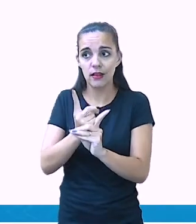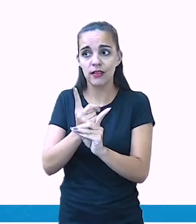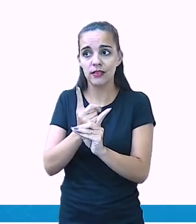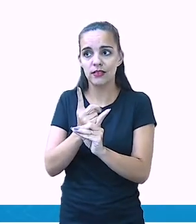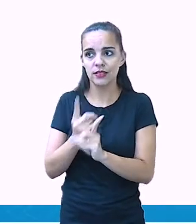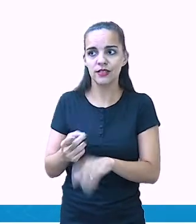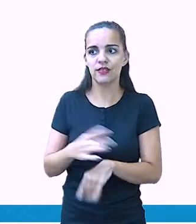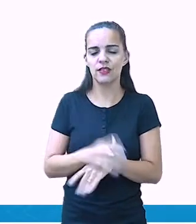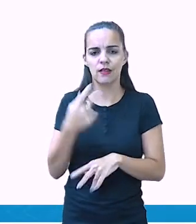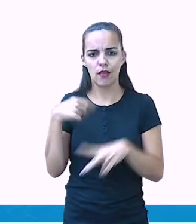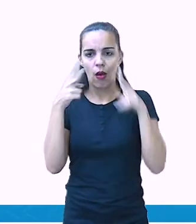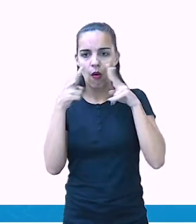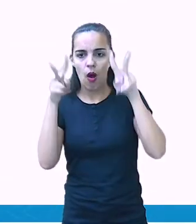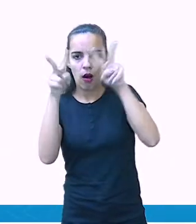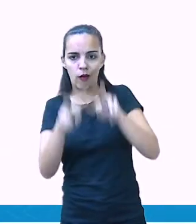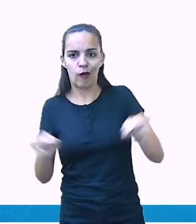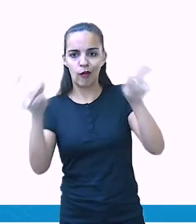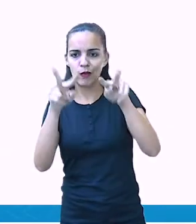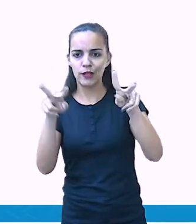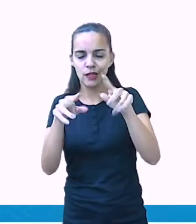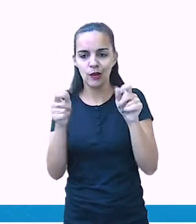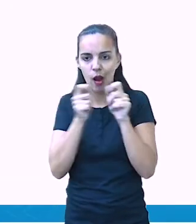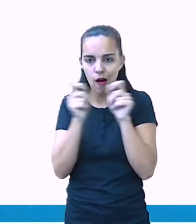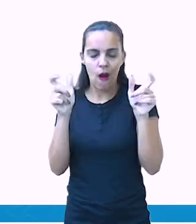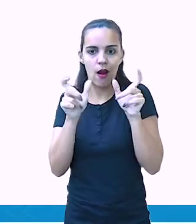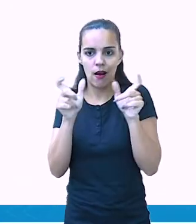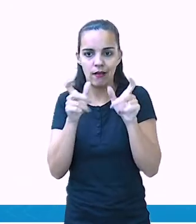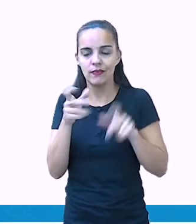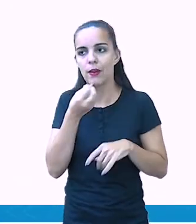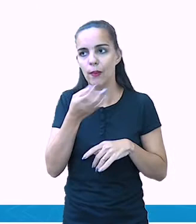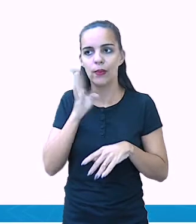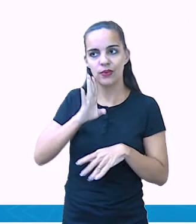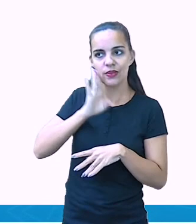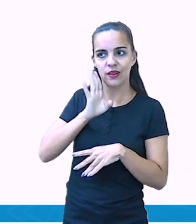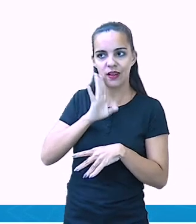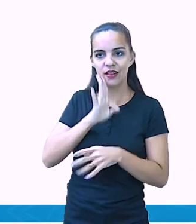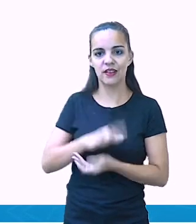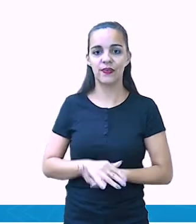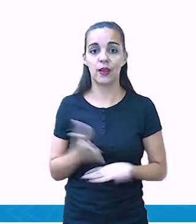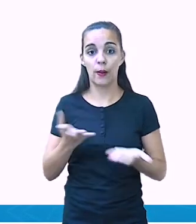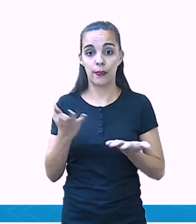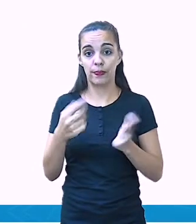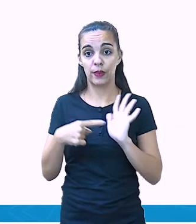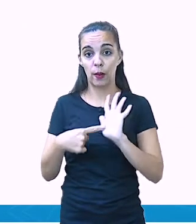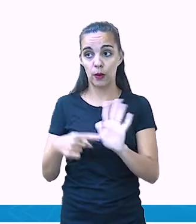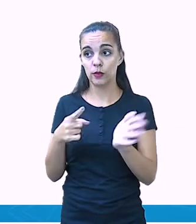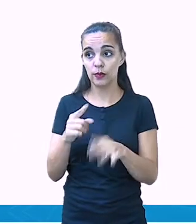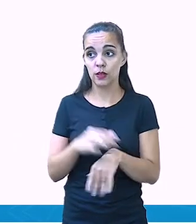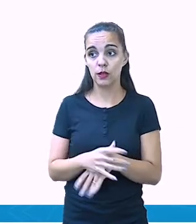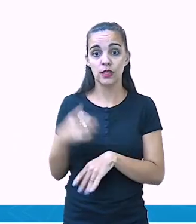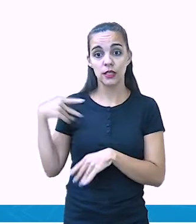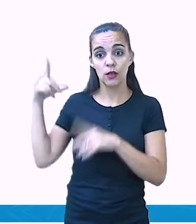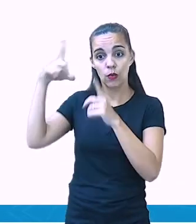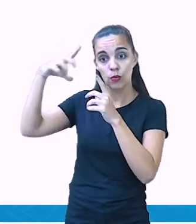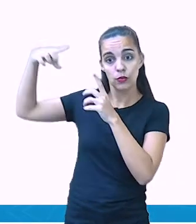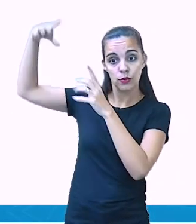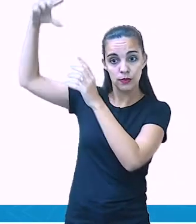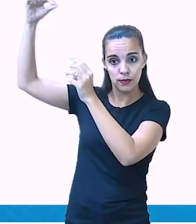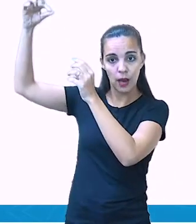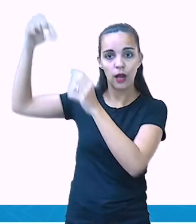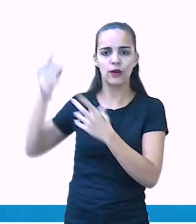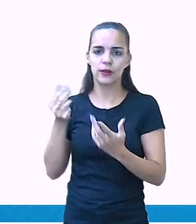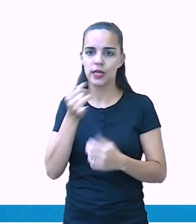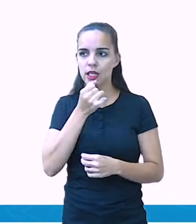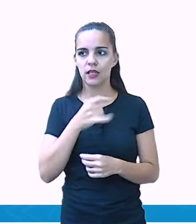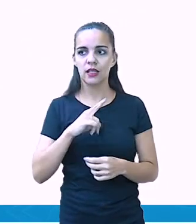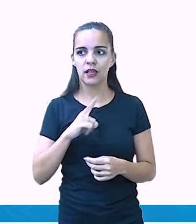gênero textual muito conhecido. Quem aí já não leu uma história em quadrinhos? E aqui, ó, eu trouxe os balões, né? Os